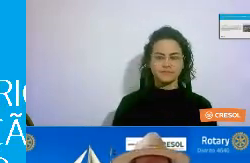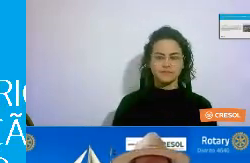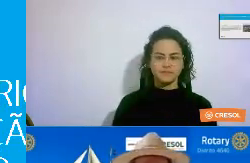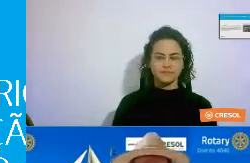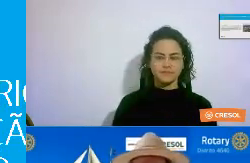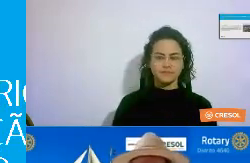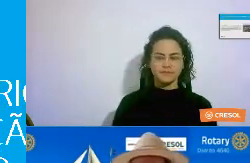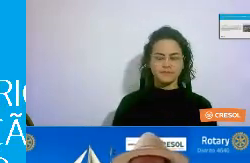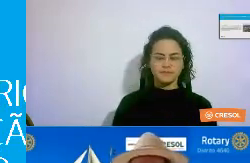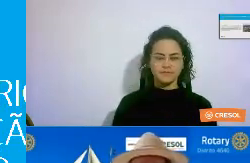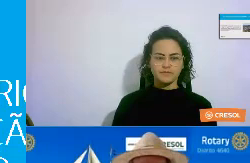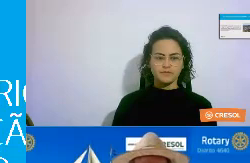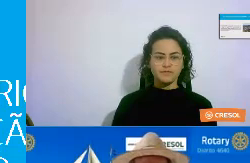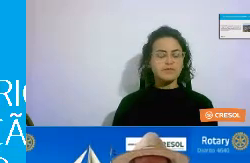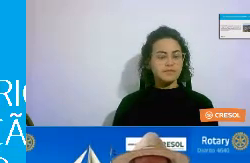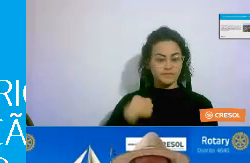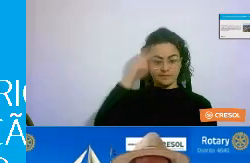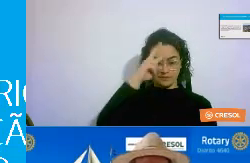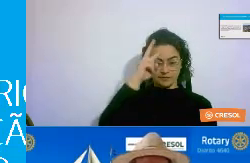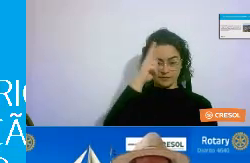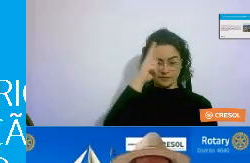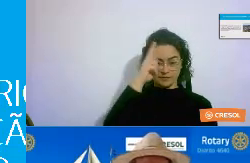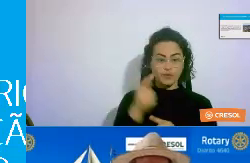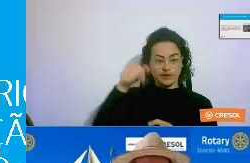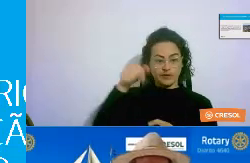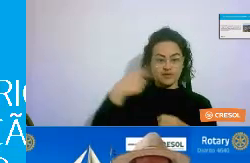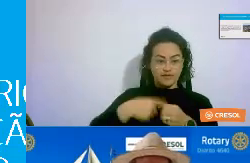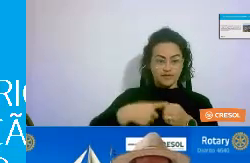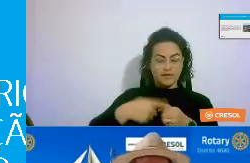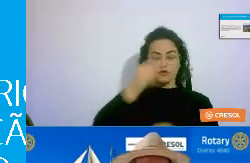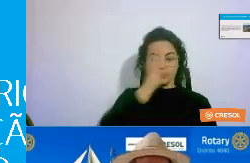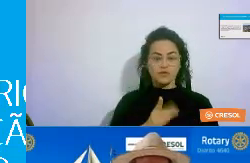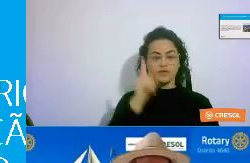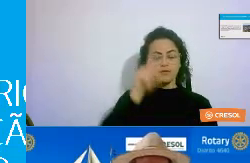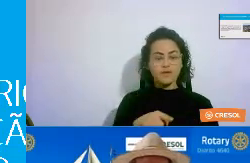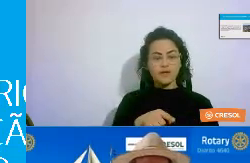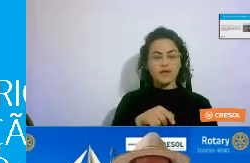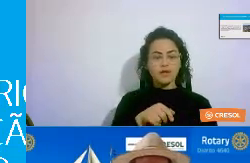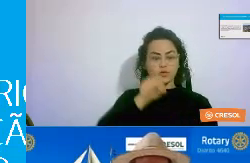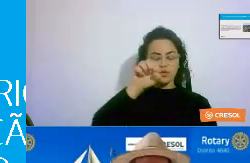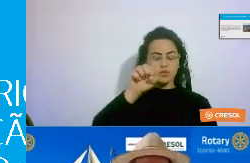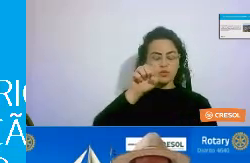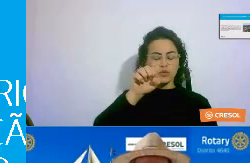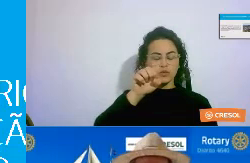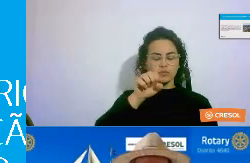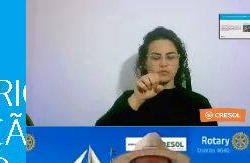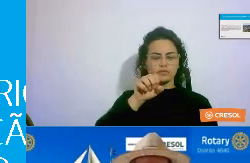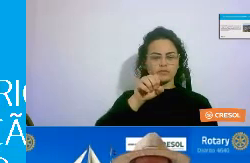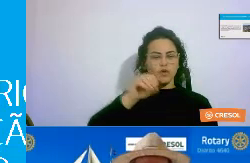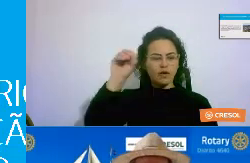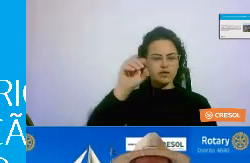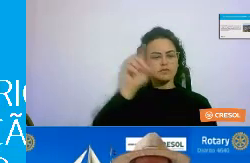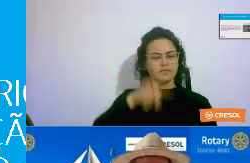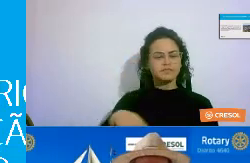consegui obter é que é um município brasileiro localizado no sudoeste do estado do Paraná. Segundo